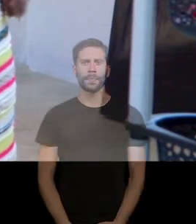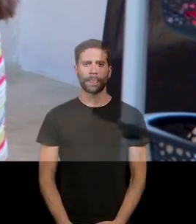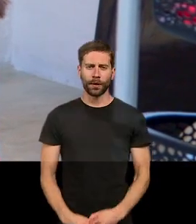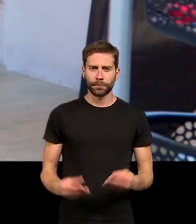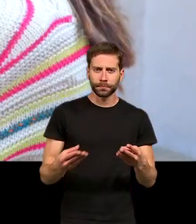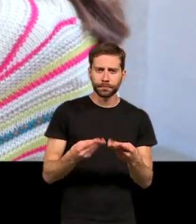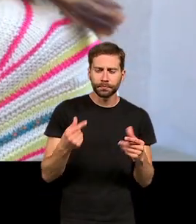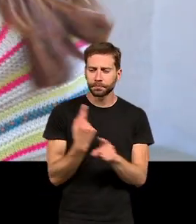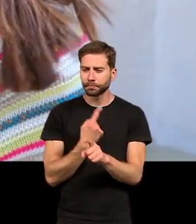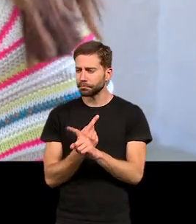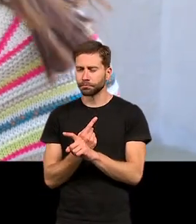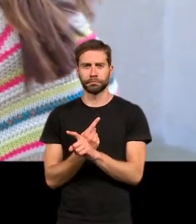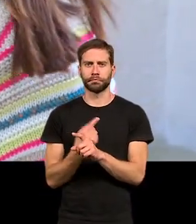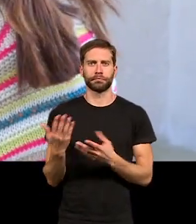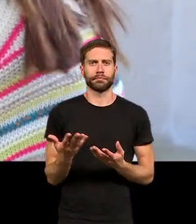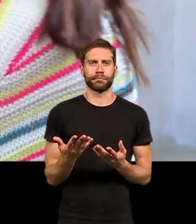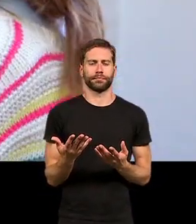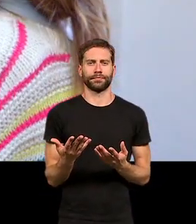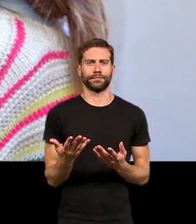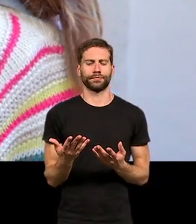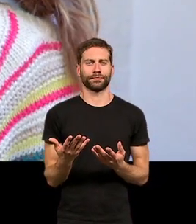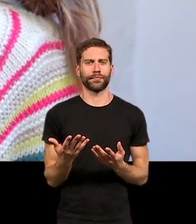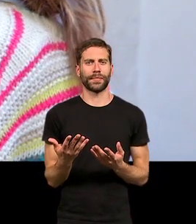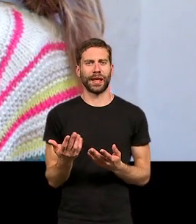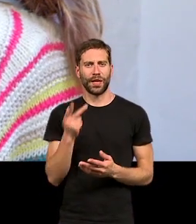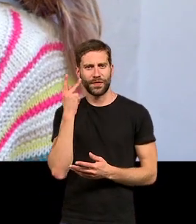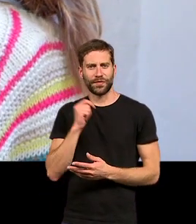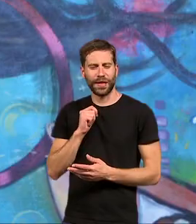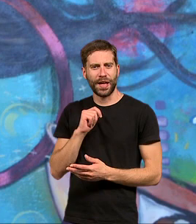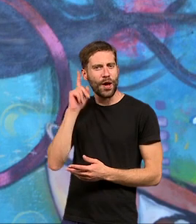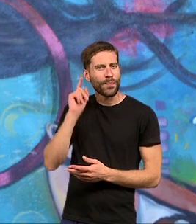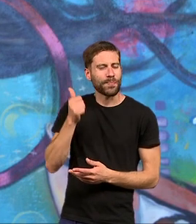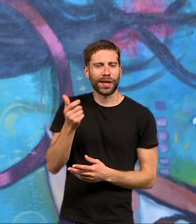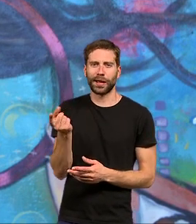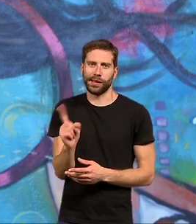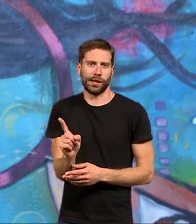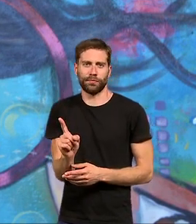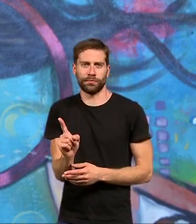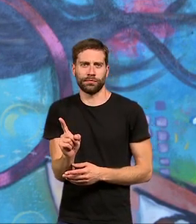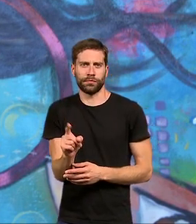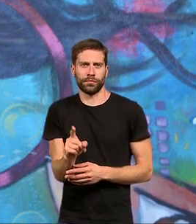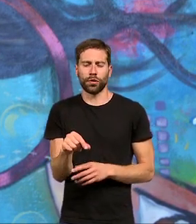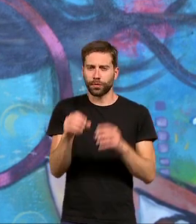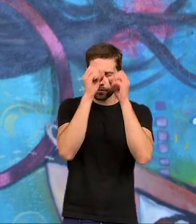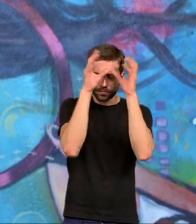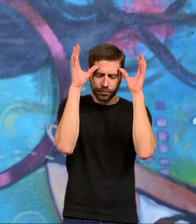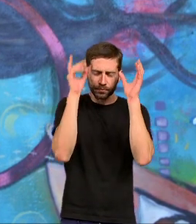As coisas materiais não têm qualquer espaço na minha vida, na minha